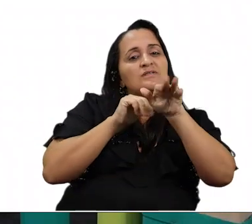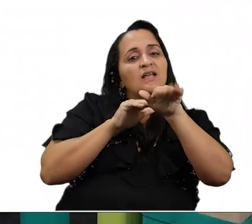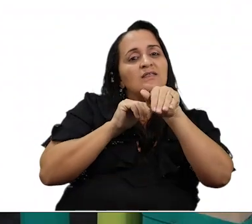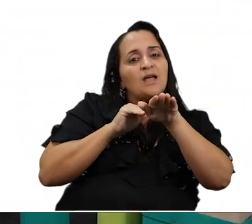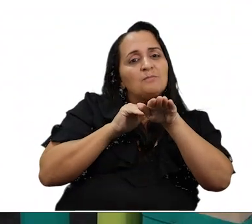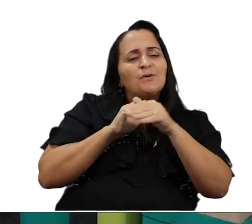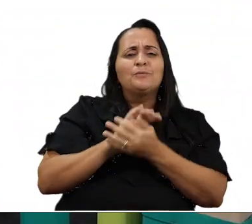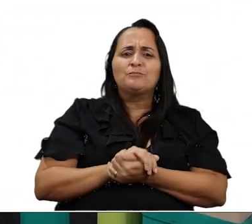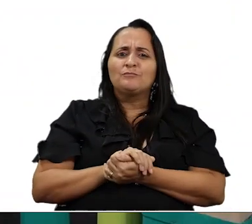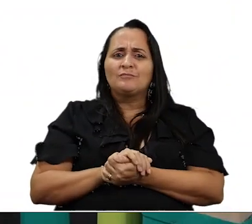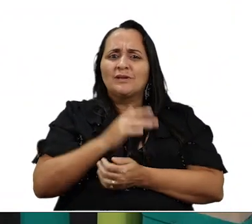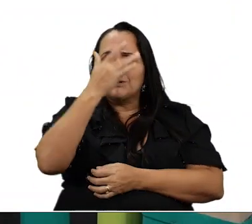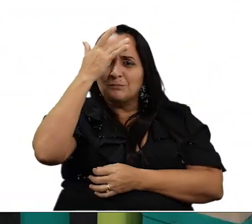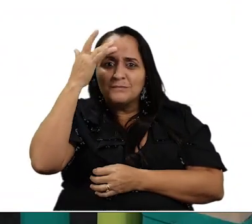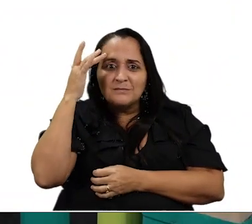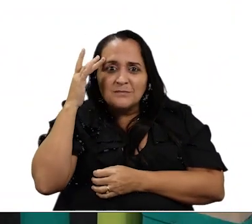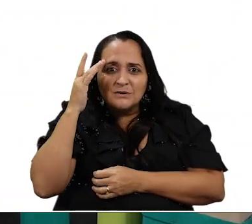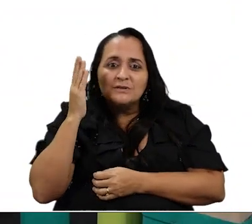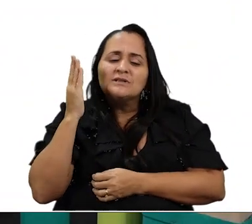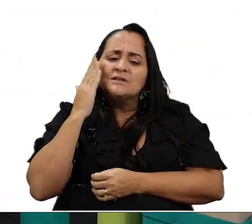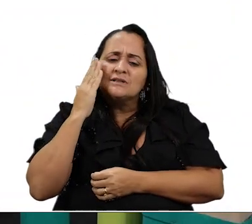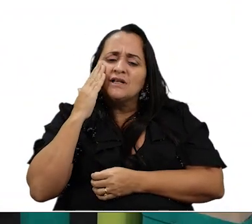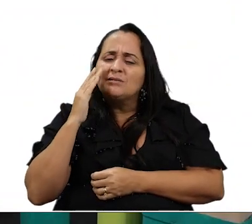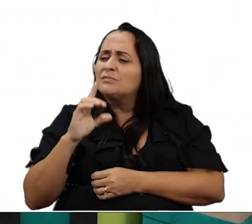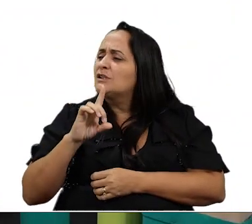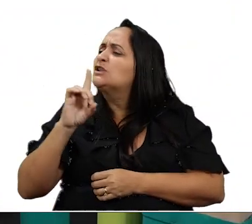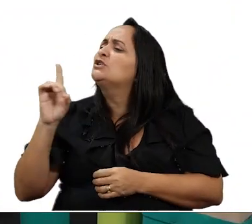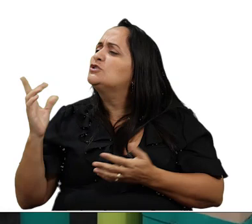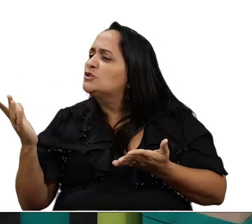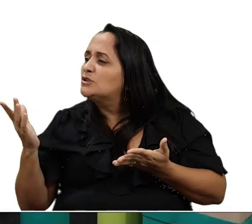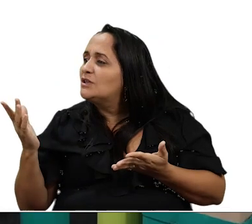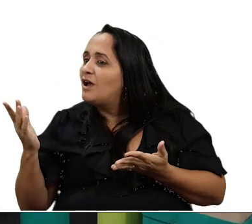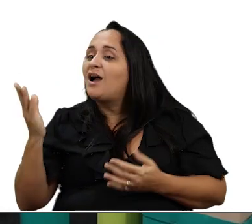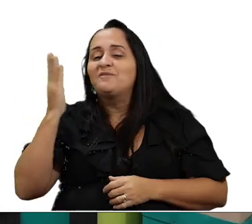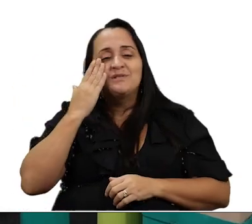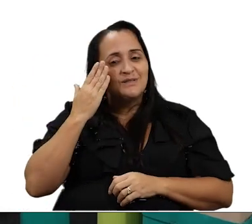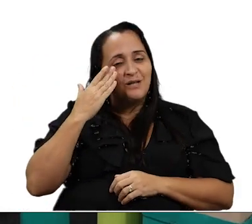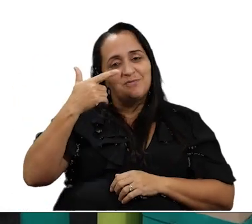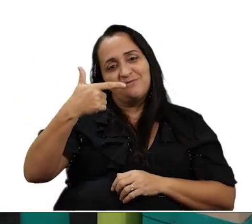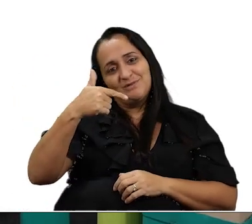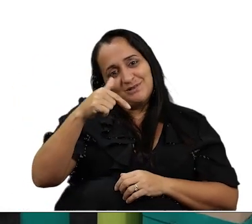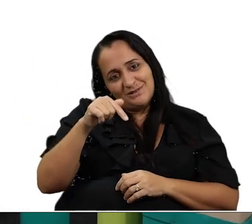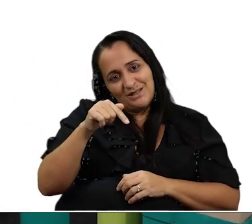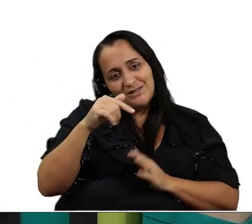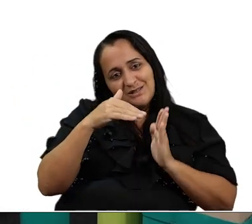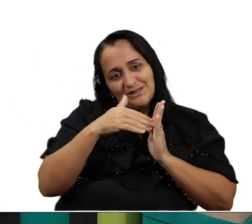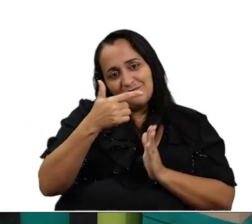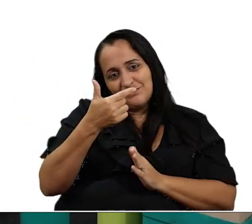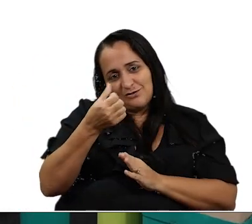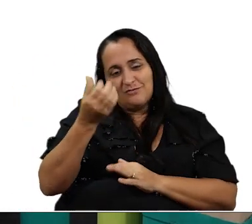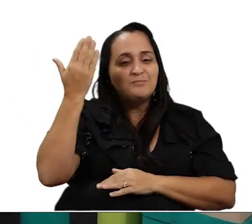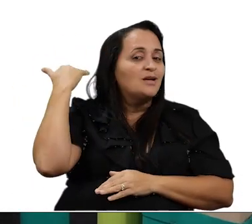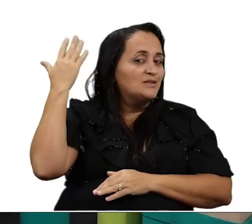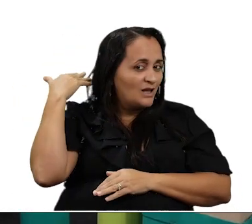alguém que viu a notícia e sabe que você leu te perguntar quando vai ser isso, você já sabe, quer dizer, já passou, né, gente?